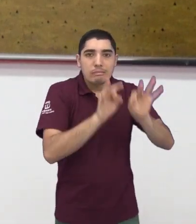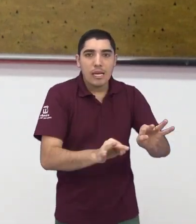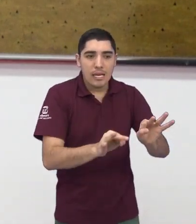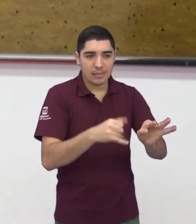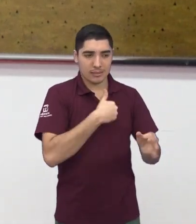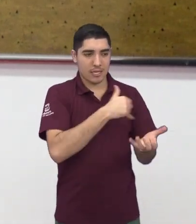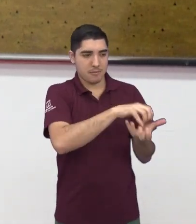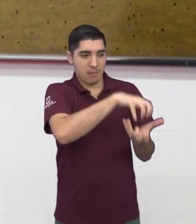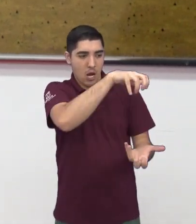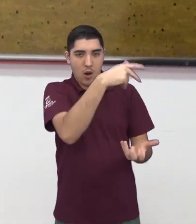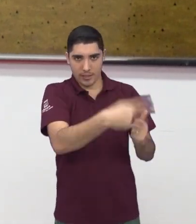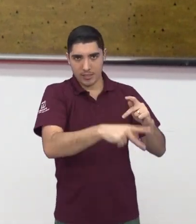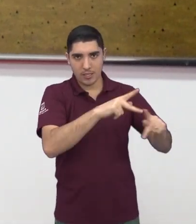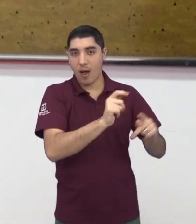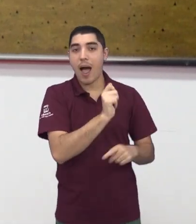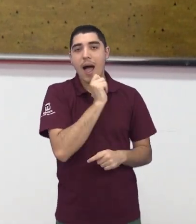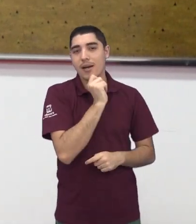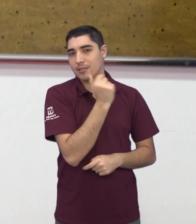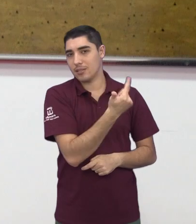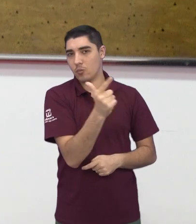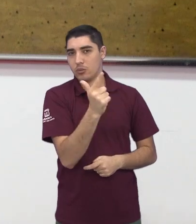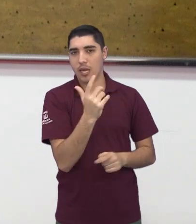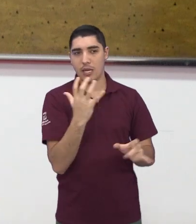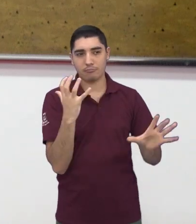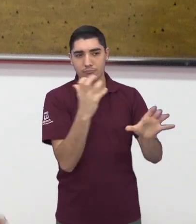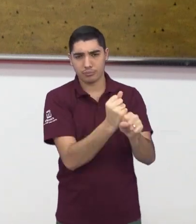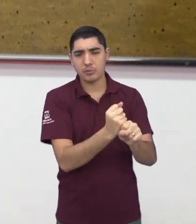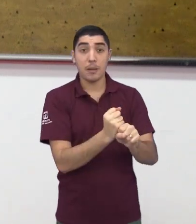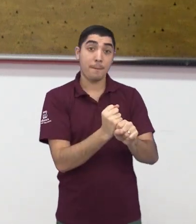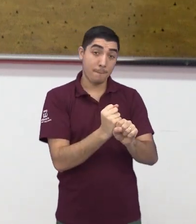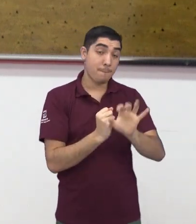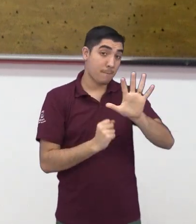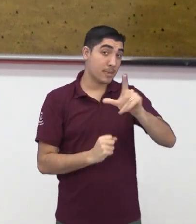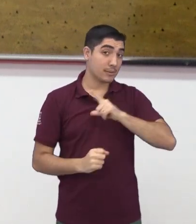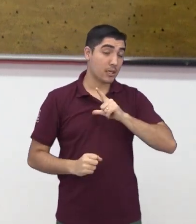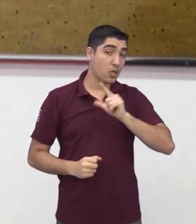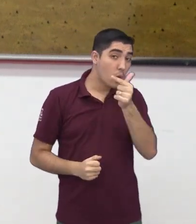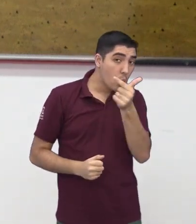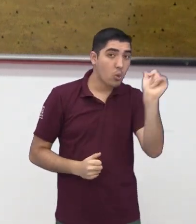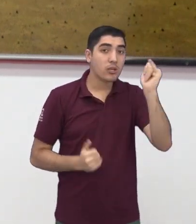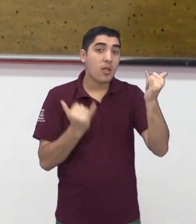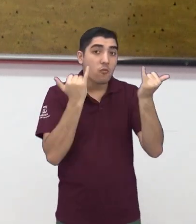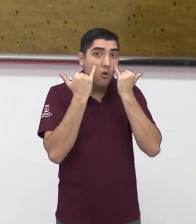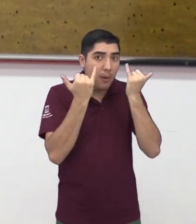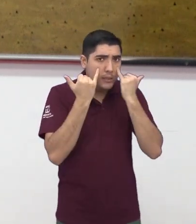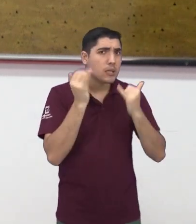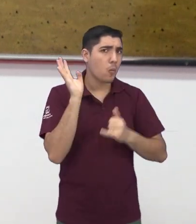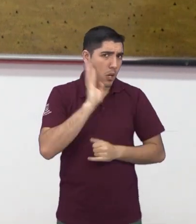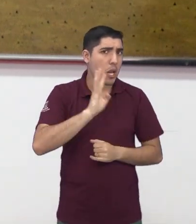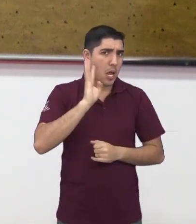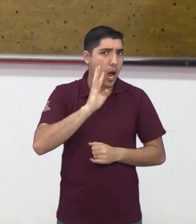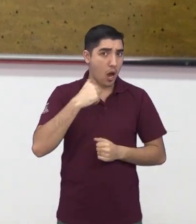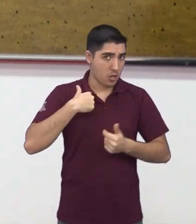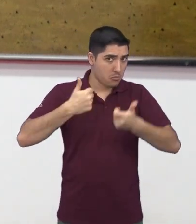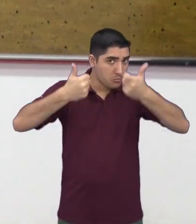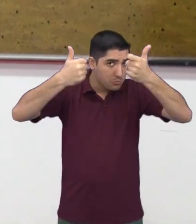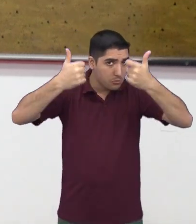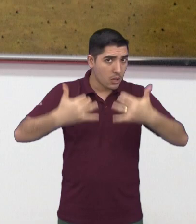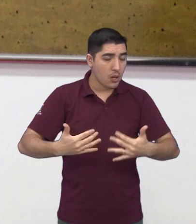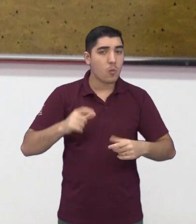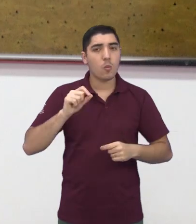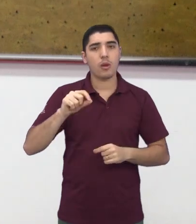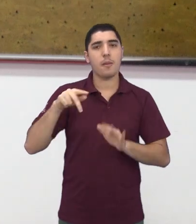da população idosa em São José dos Campos, mas a gente tem um número, Dani, muito legal também, que eu vou falar para vocês, que é do